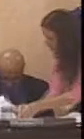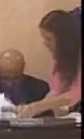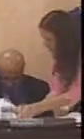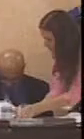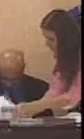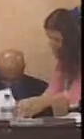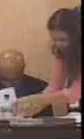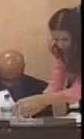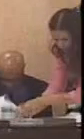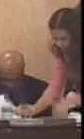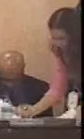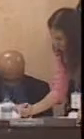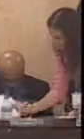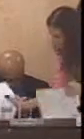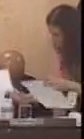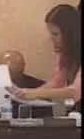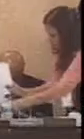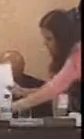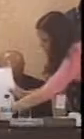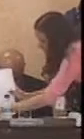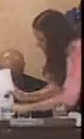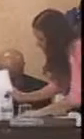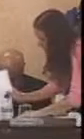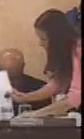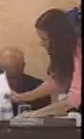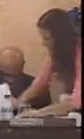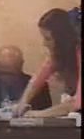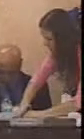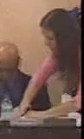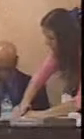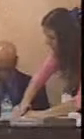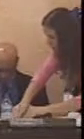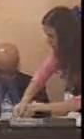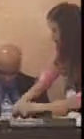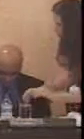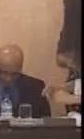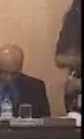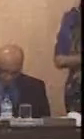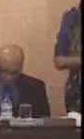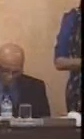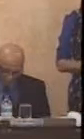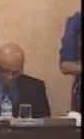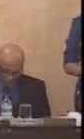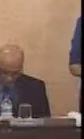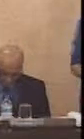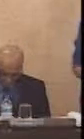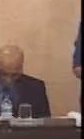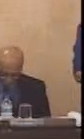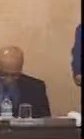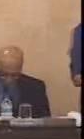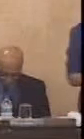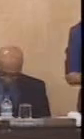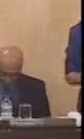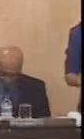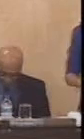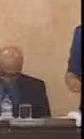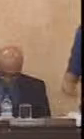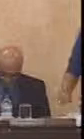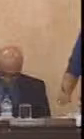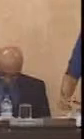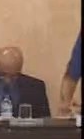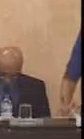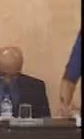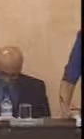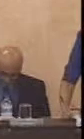de lei ora apresentado. Solicitamos que a presente proposta de lei seja apreciada, discutida e, ao final, aprovada